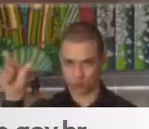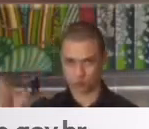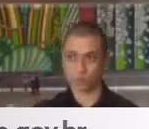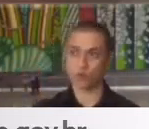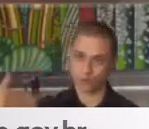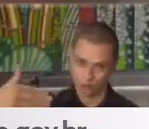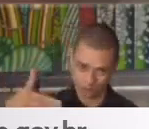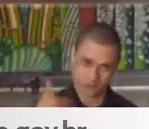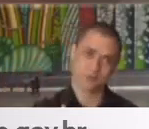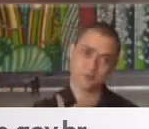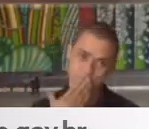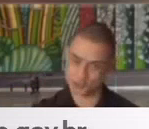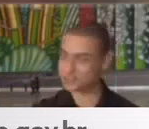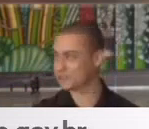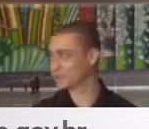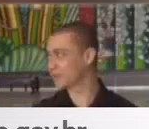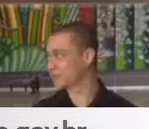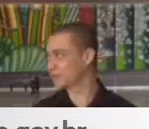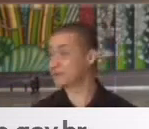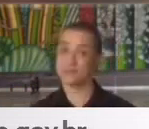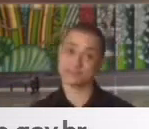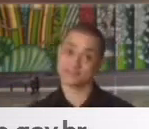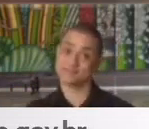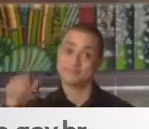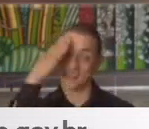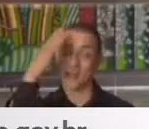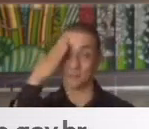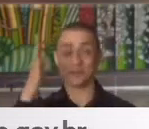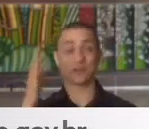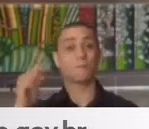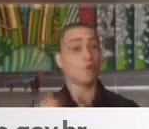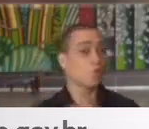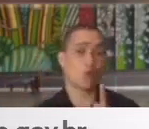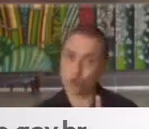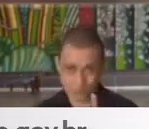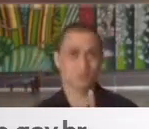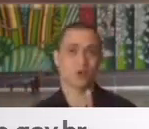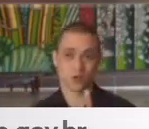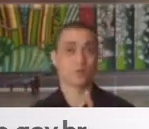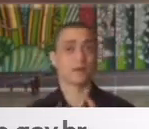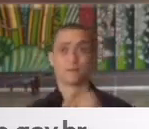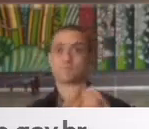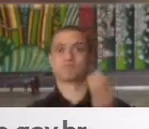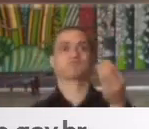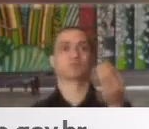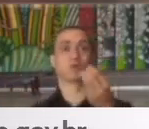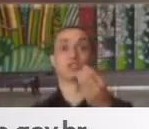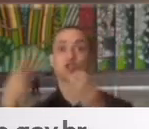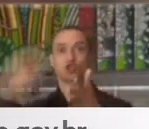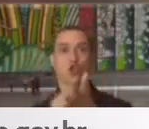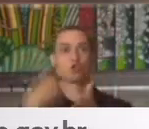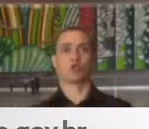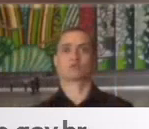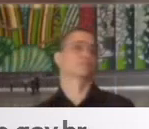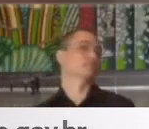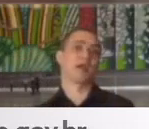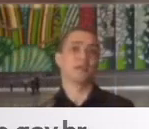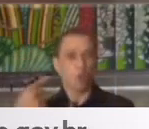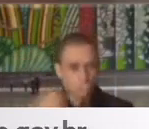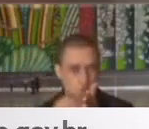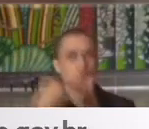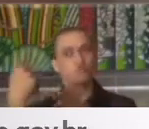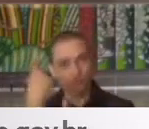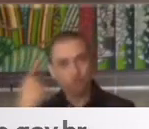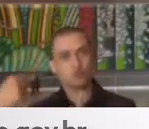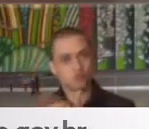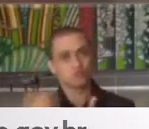a você, você não será multado, mas que se atenham a uma pergunta apenas, temos um bom número de veículos de comunicação